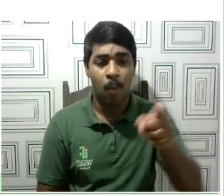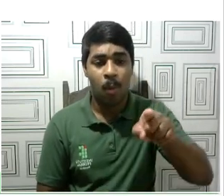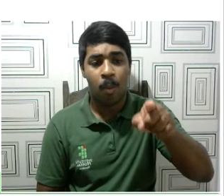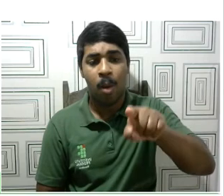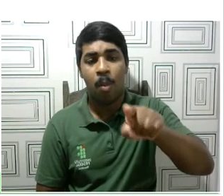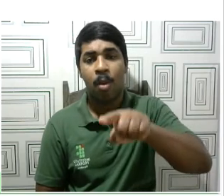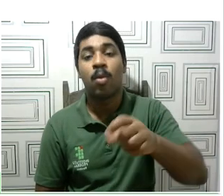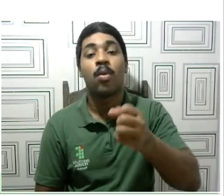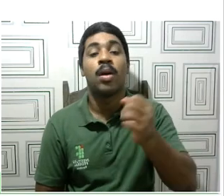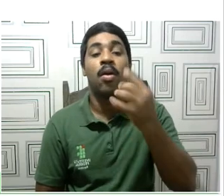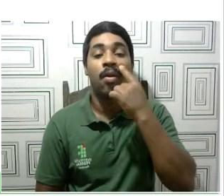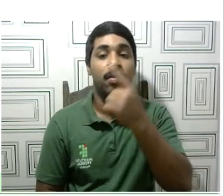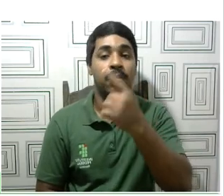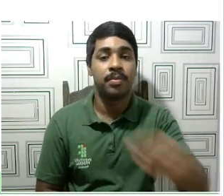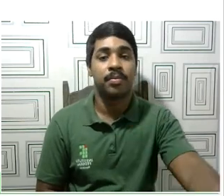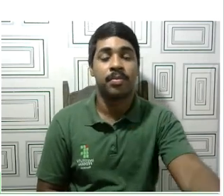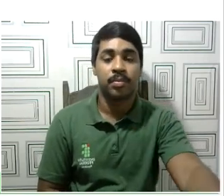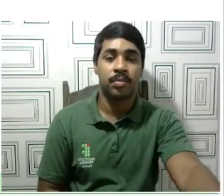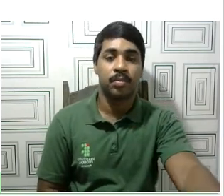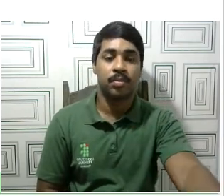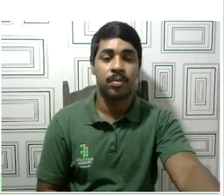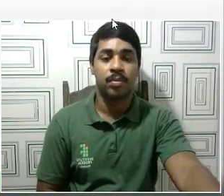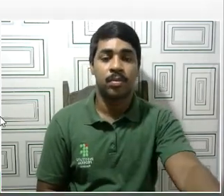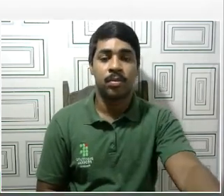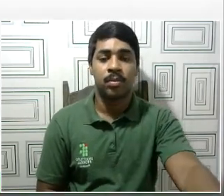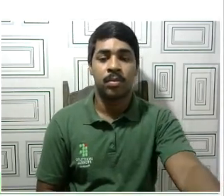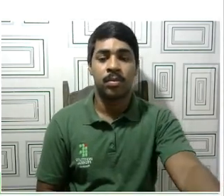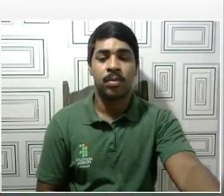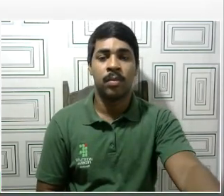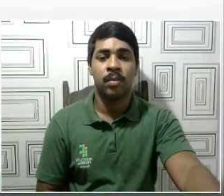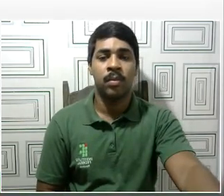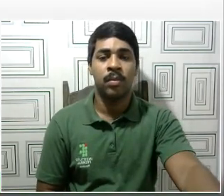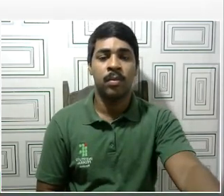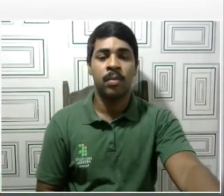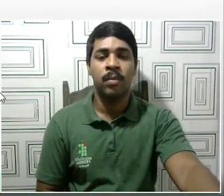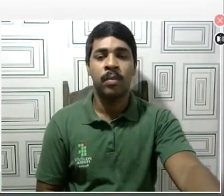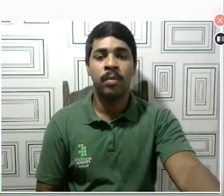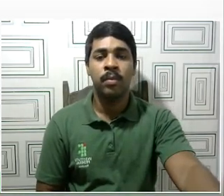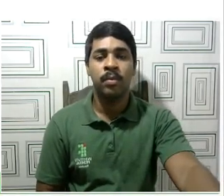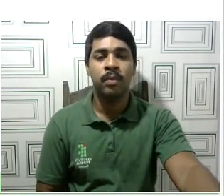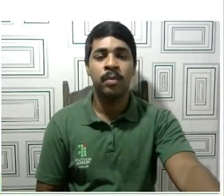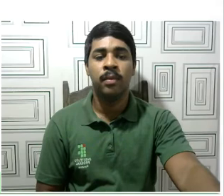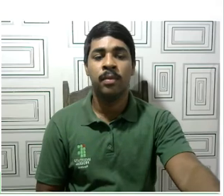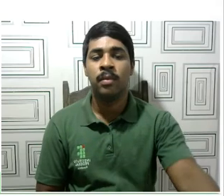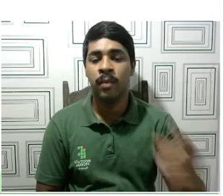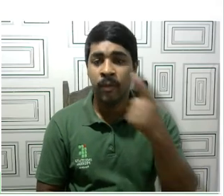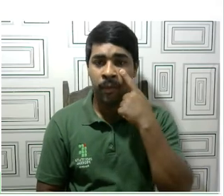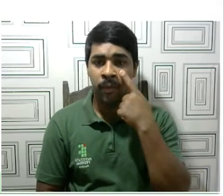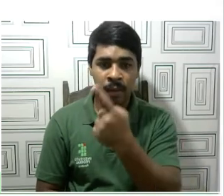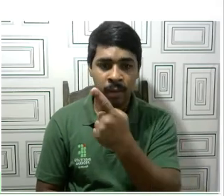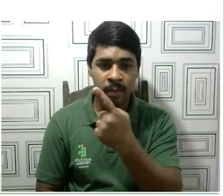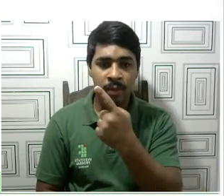1, 2, 3, tá? Então vai ficar 7